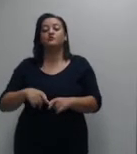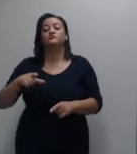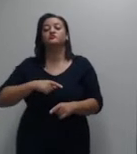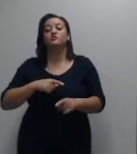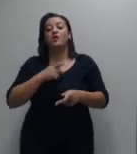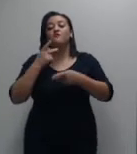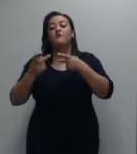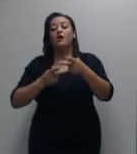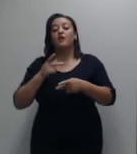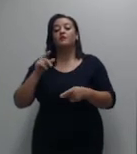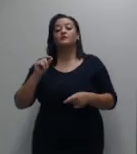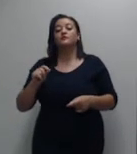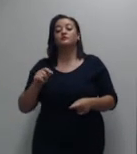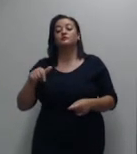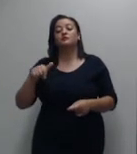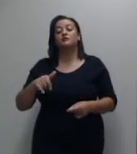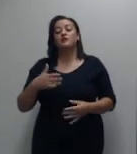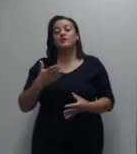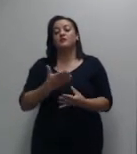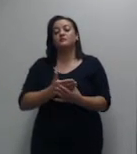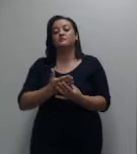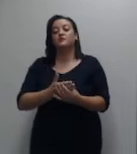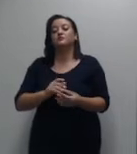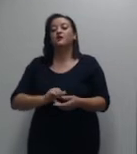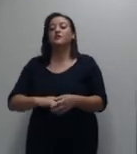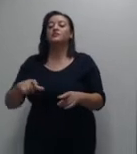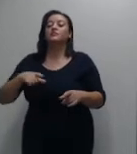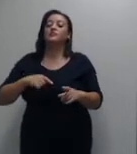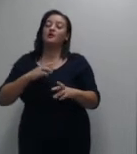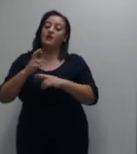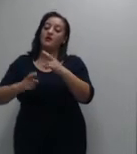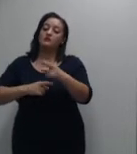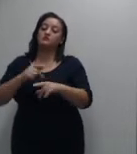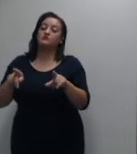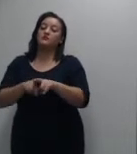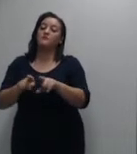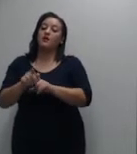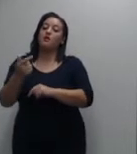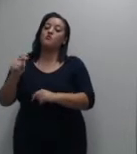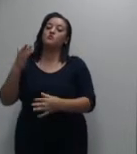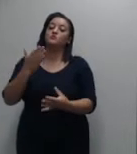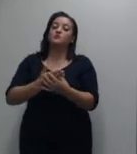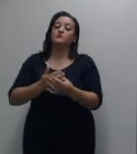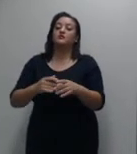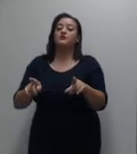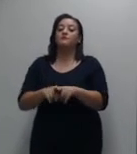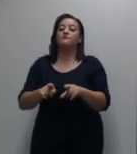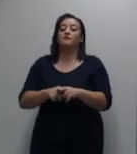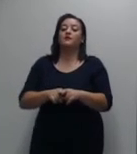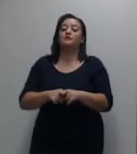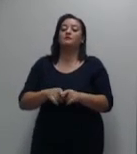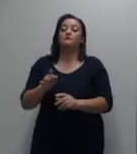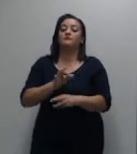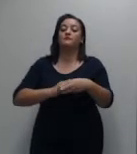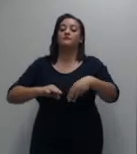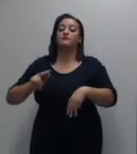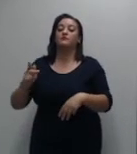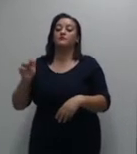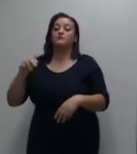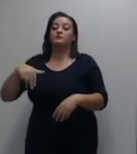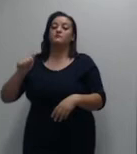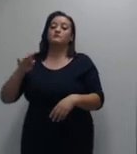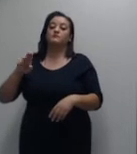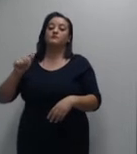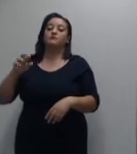de 15 caso tem relação com o outro que também está para o Ministro Humberto julgar